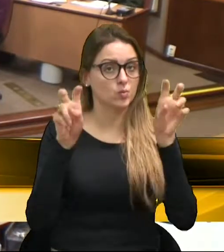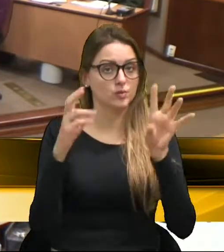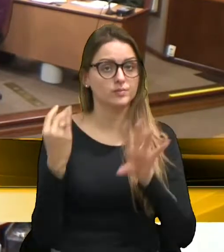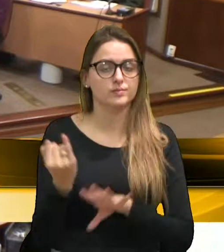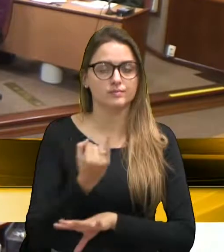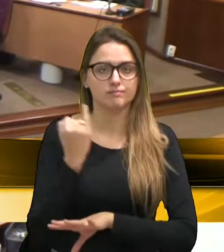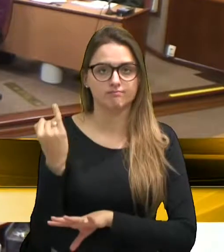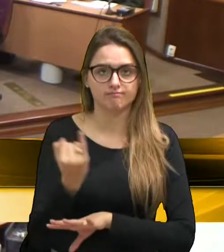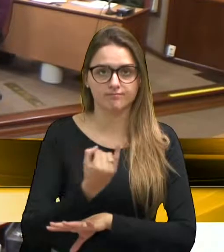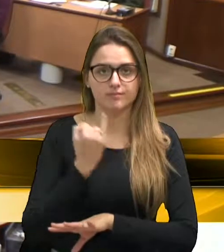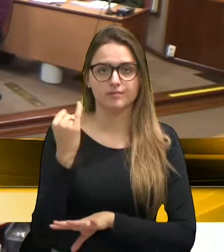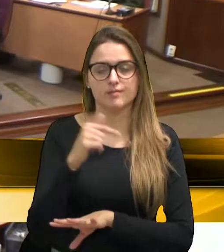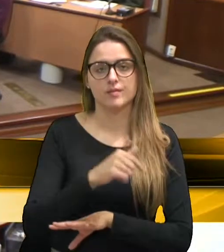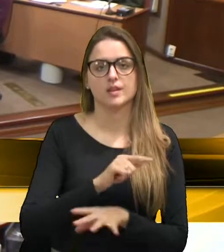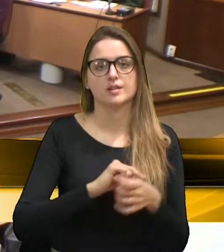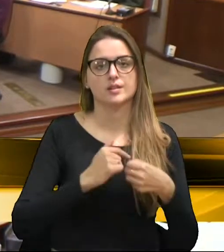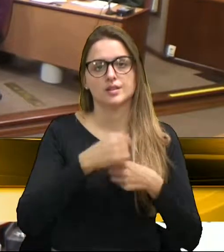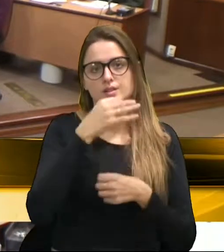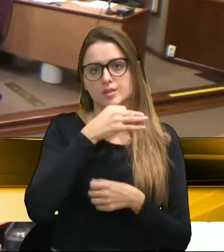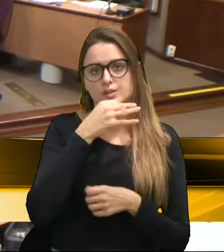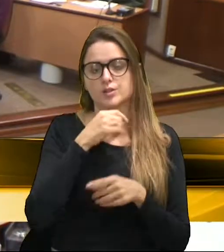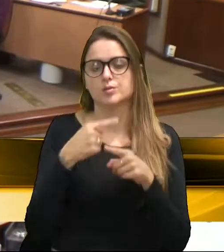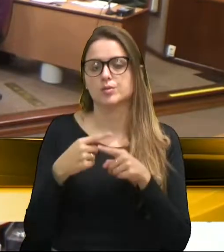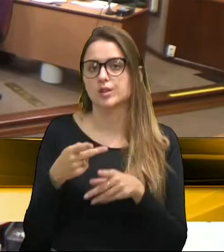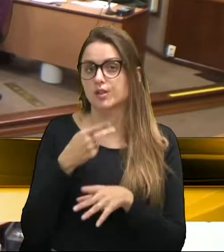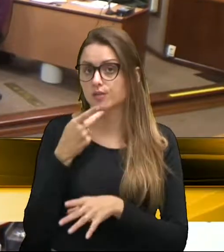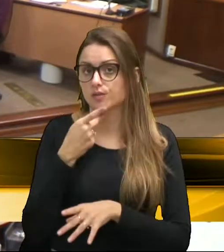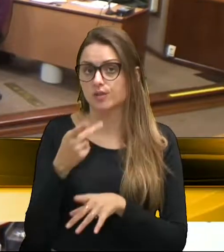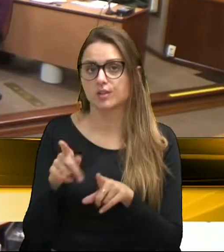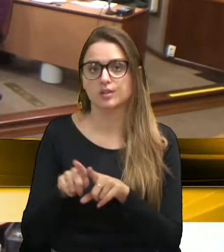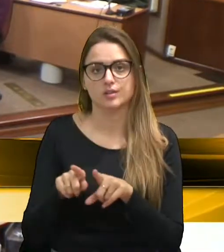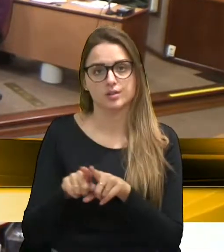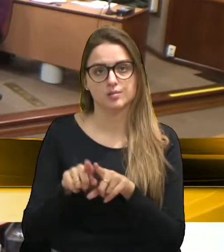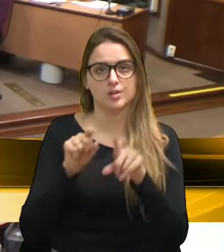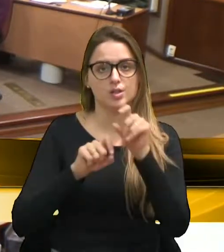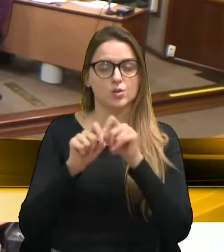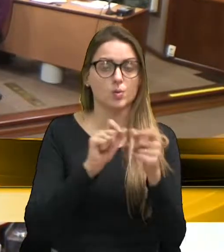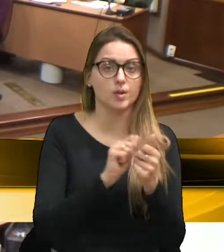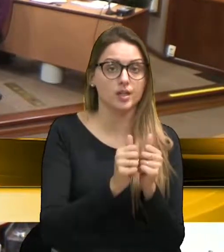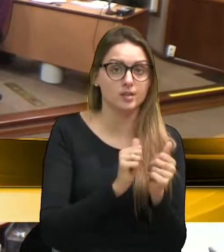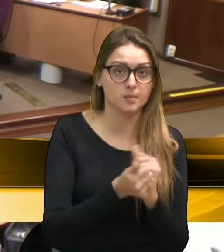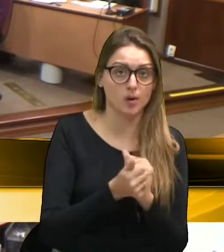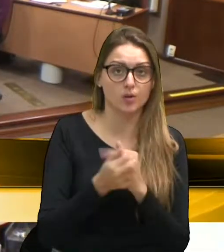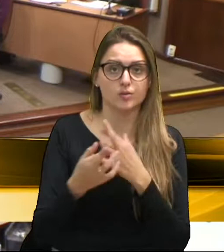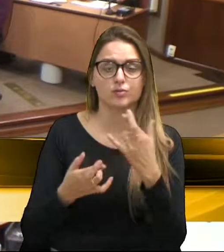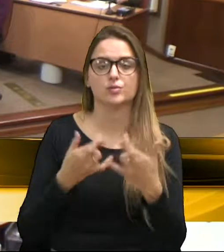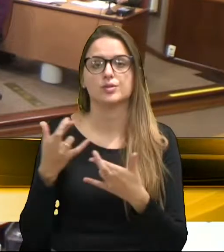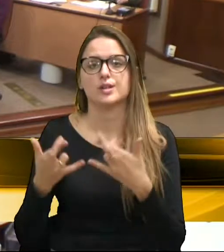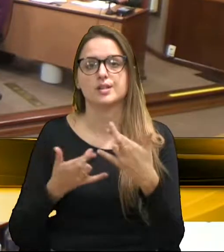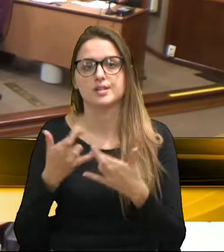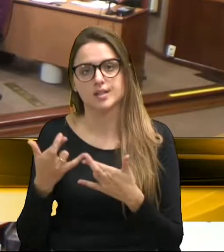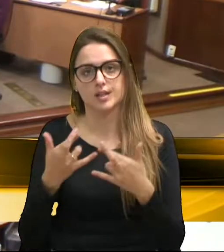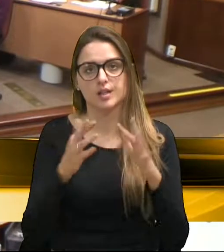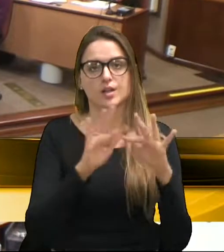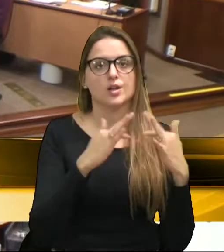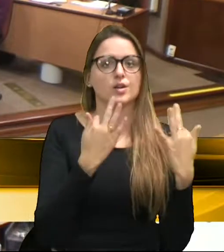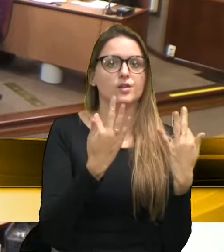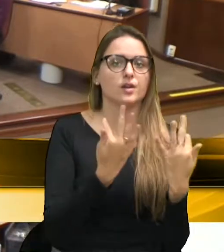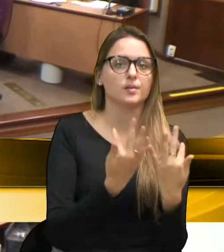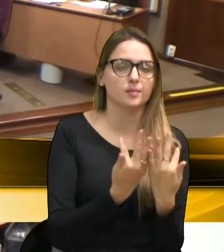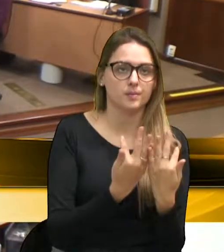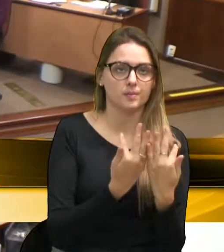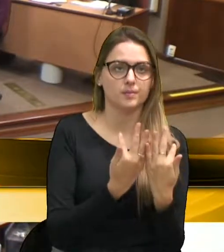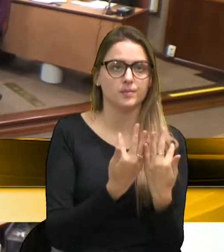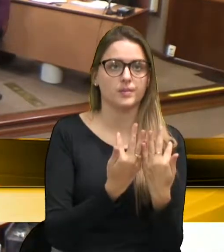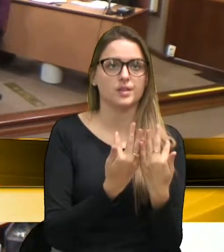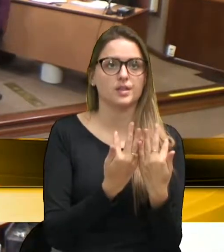importante na nossa cidade, porque trata também, além da questão de esporte, de lazer, de famílias, né, eu